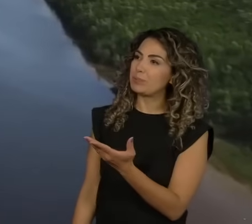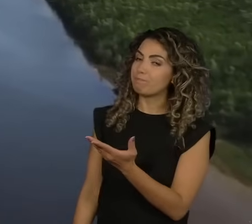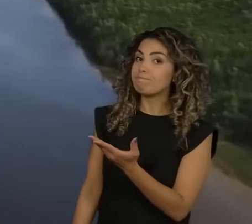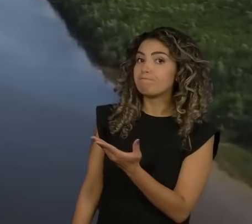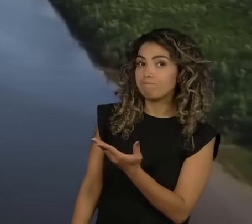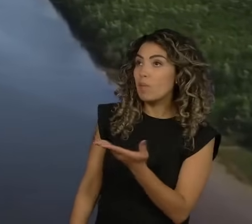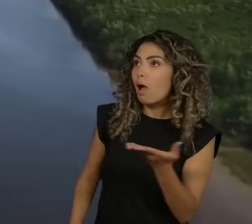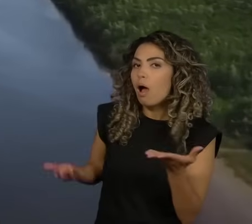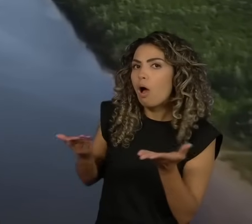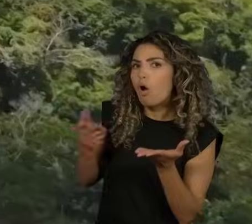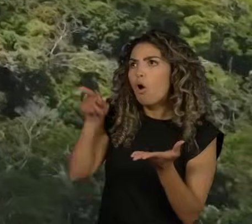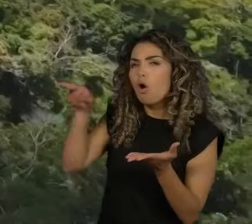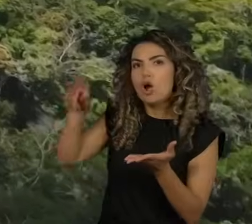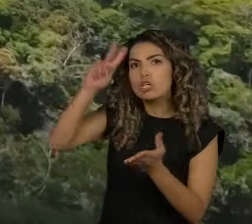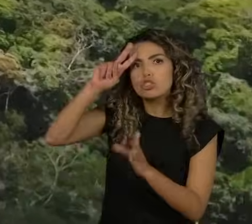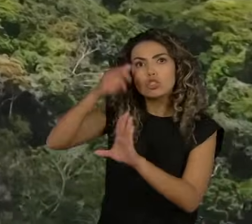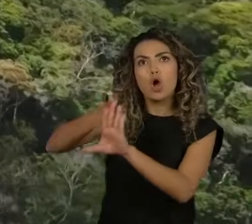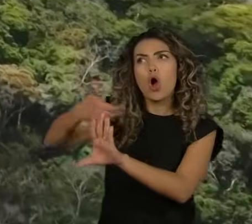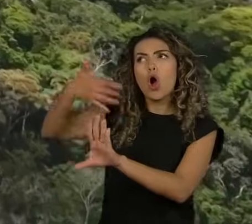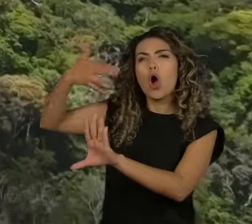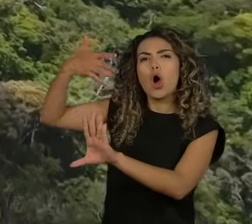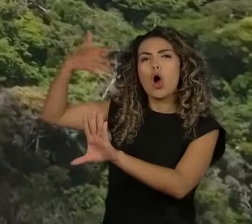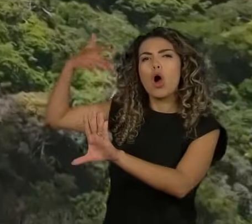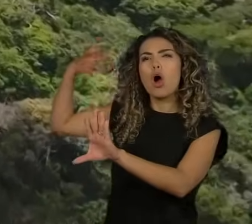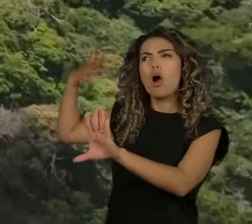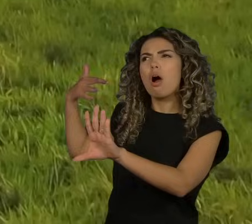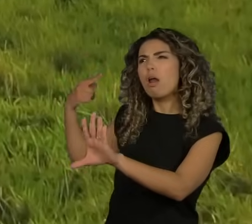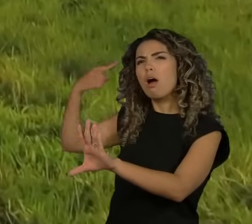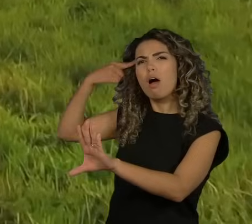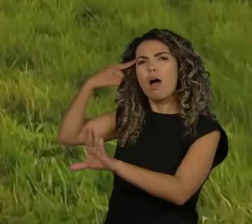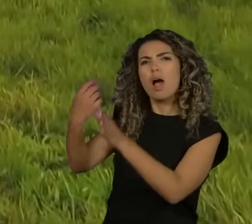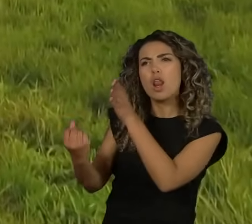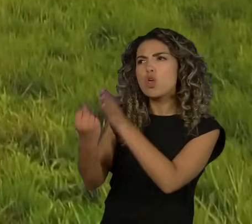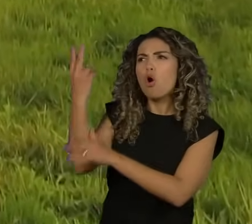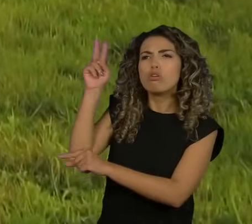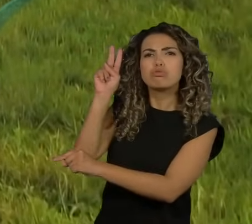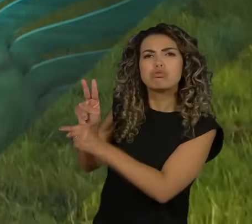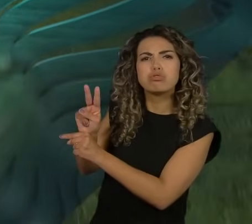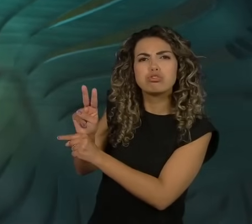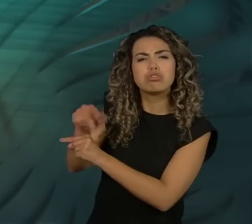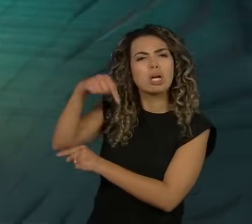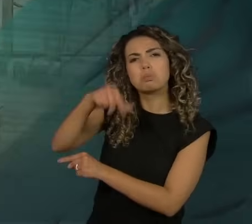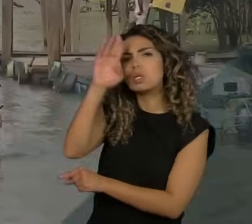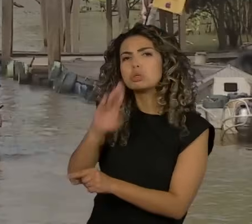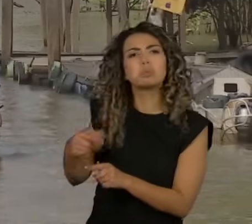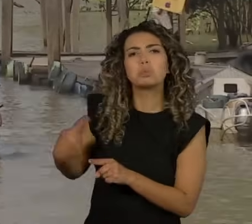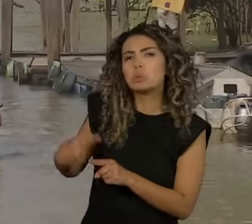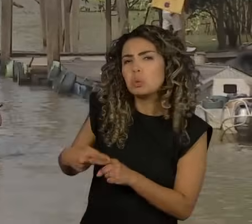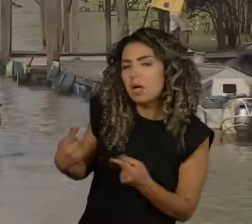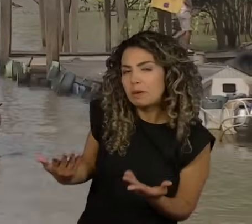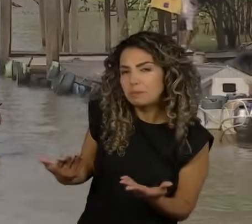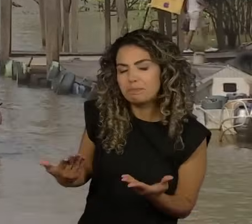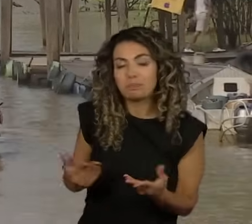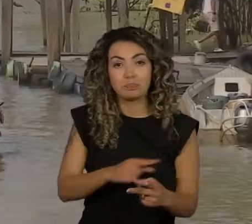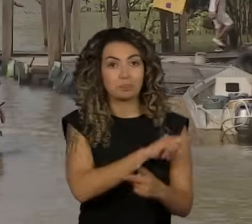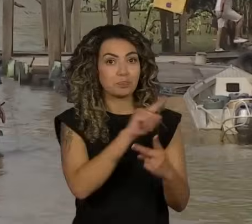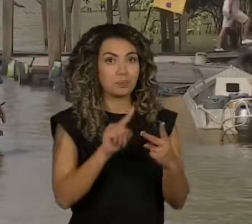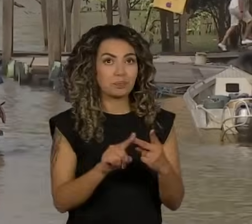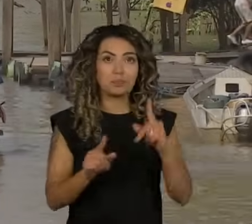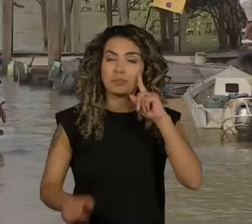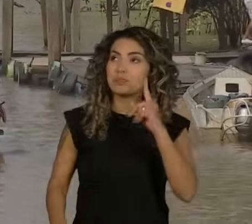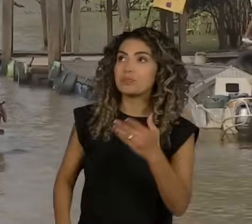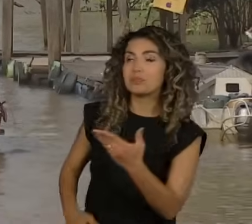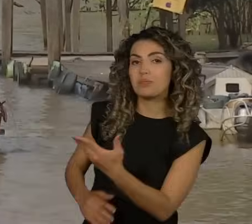Conheça o sistema histórico que definiu as áreas protegidas do Brasil. A última reportagem